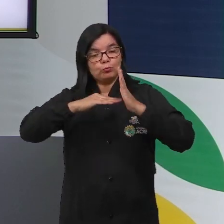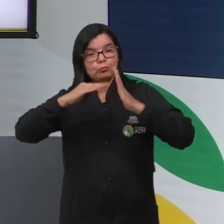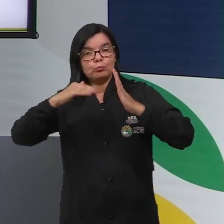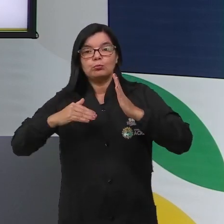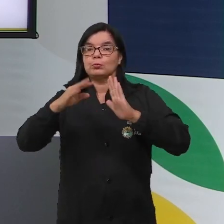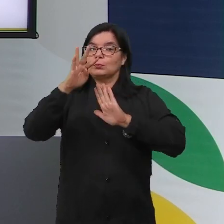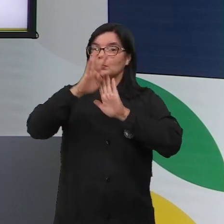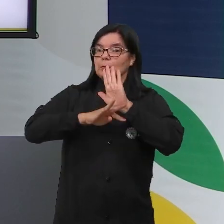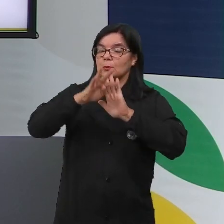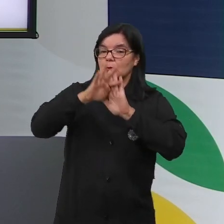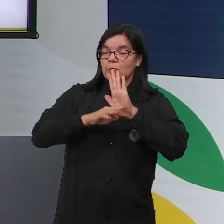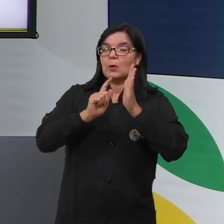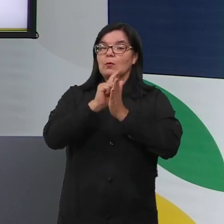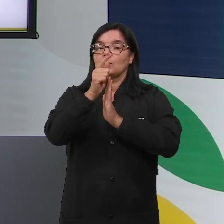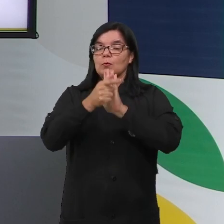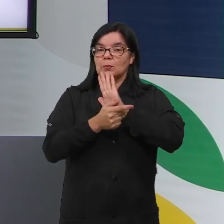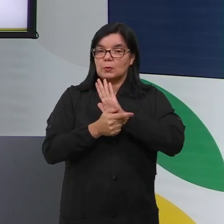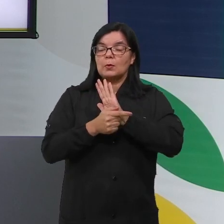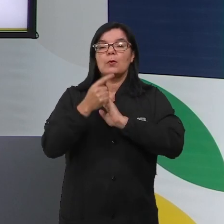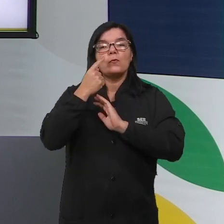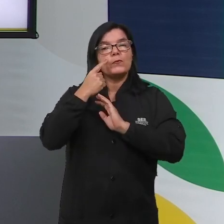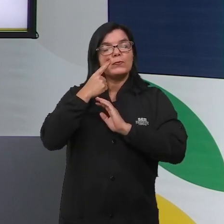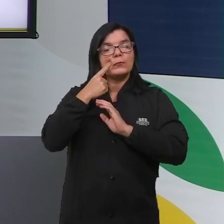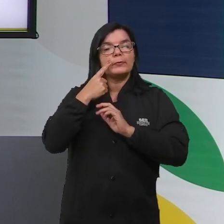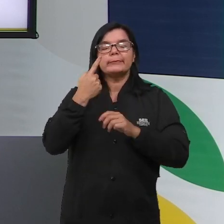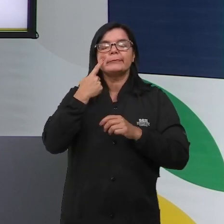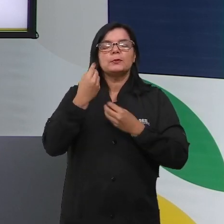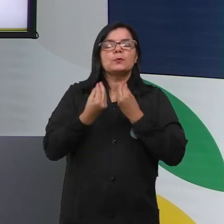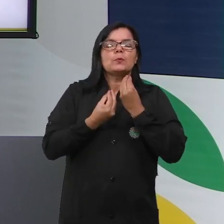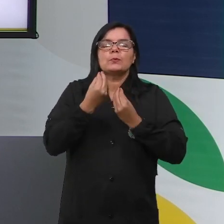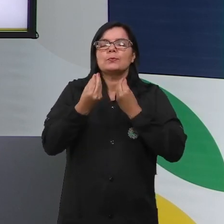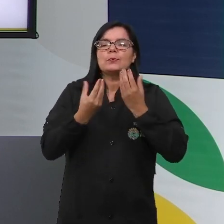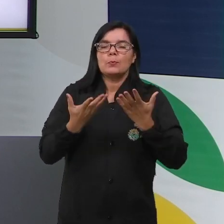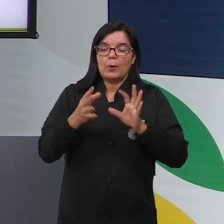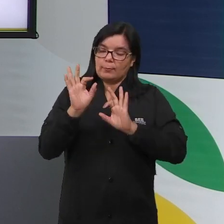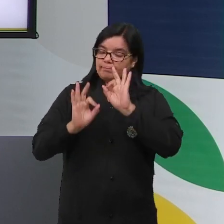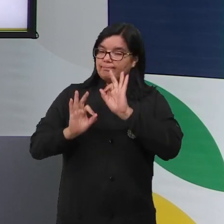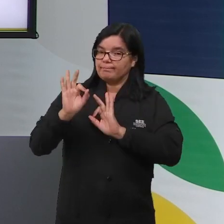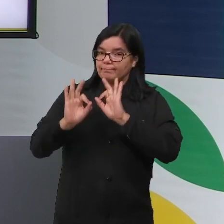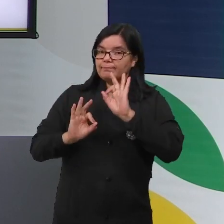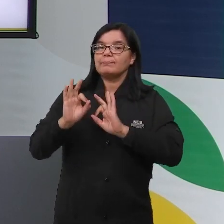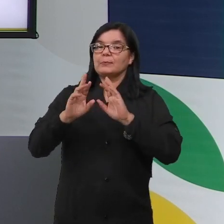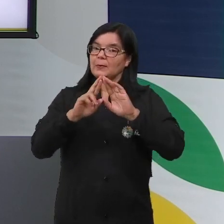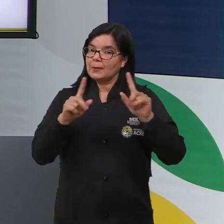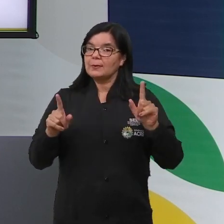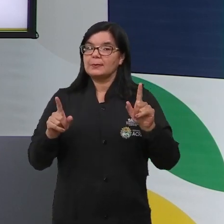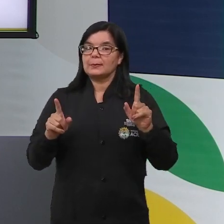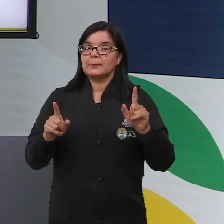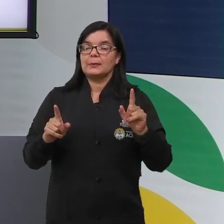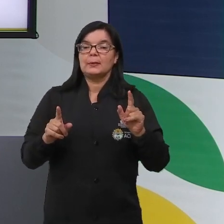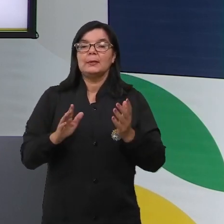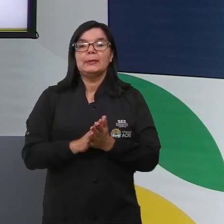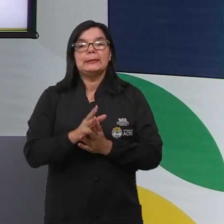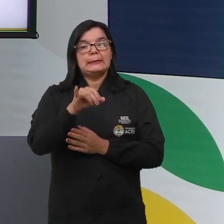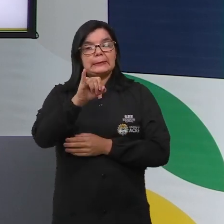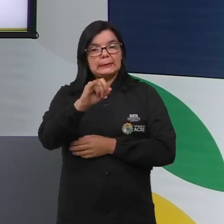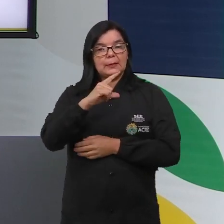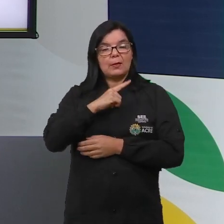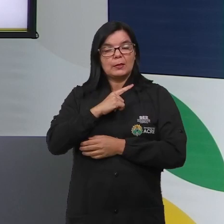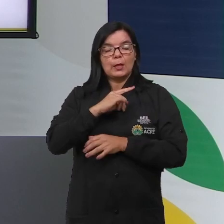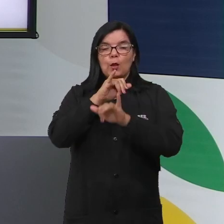meu gênero, eu vou adotar um posicionamento, uma forma de organização diferente. Então, se eu tenho